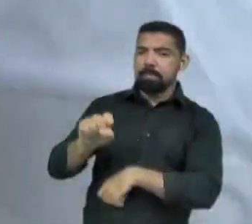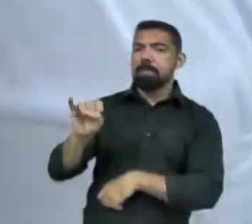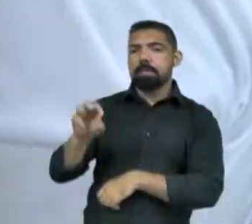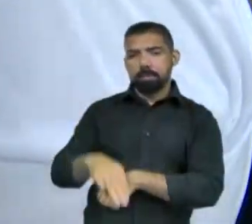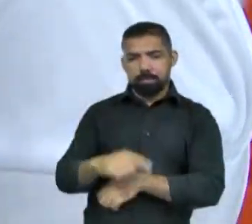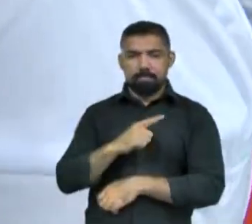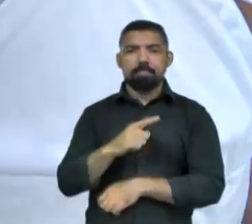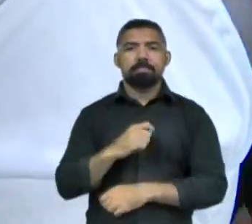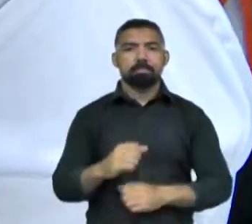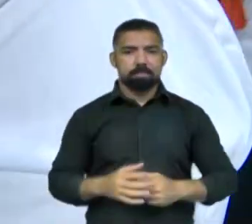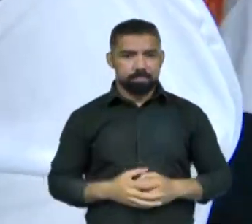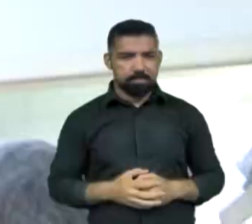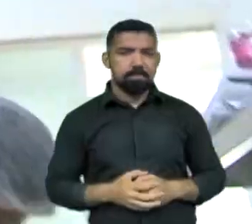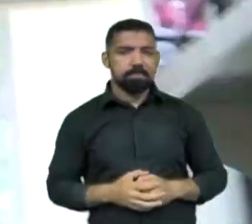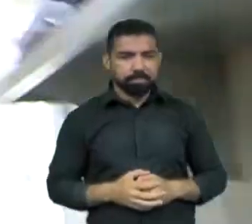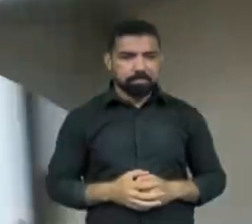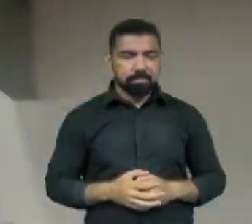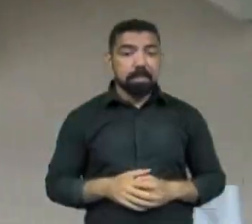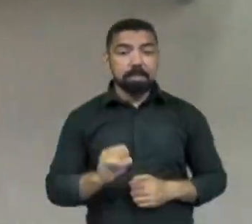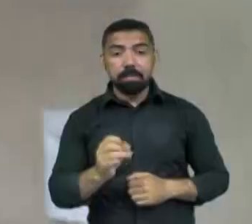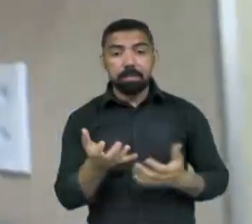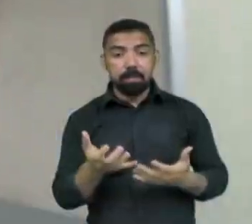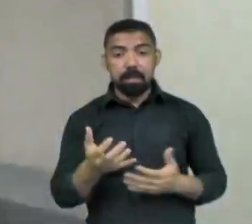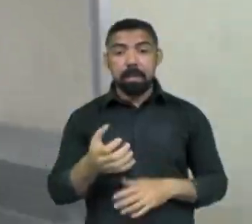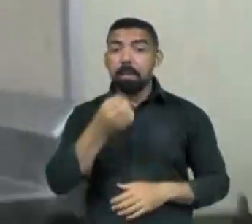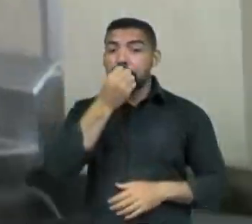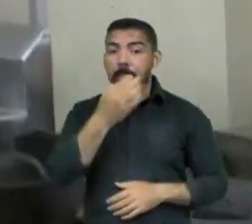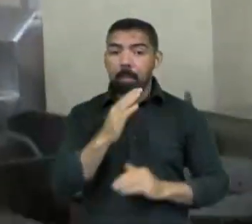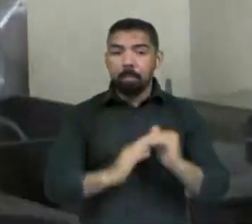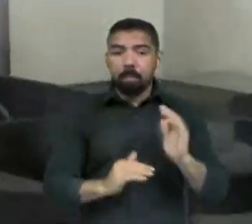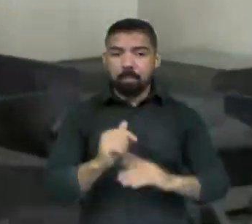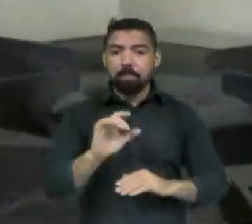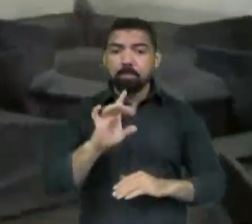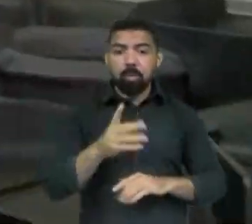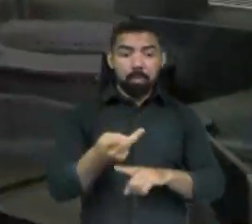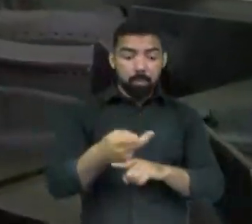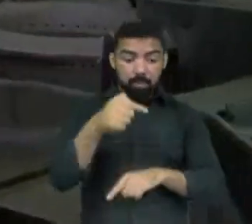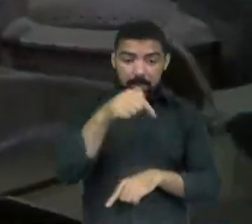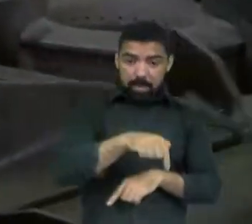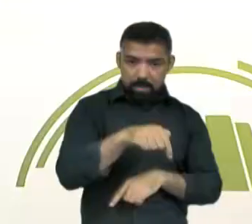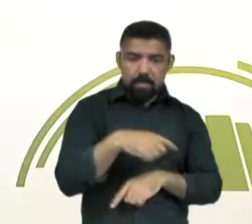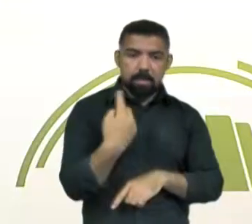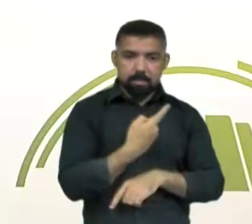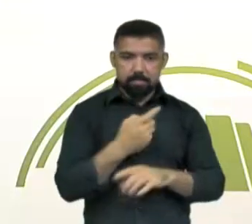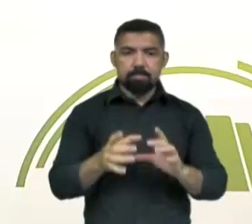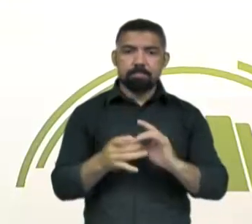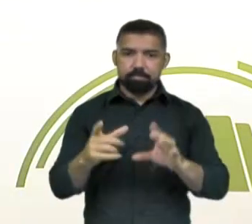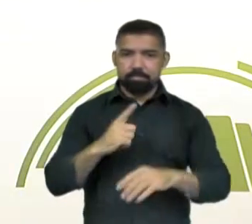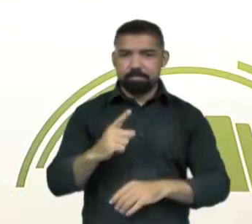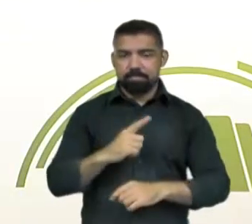de trabalho. Quem quiser pegar bons profissionais, é só nos procurar que a gente está à disposição.